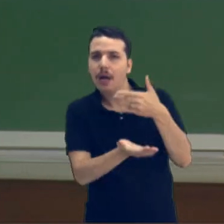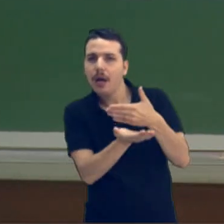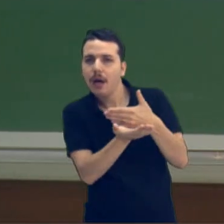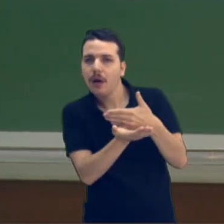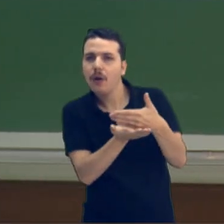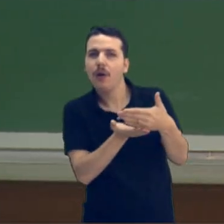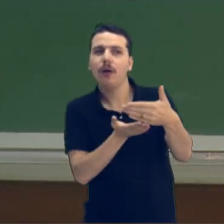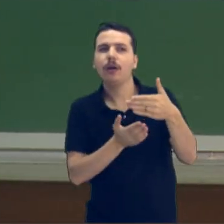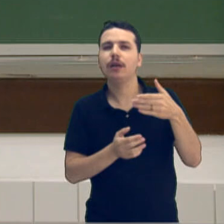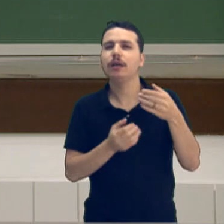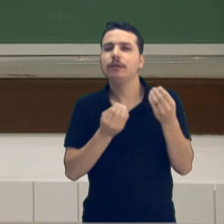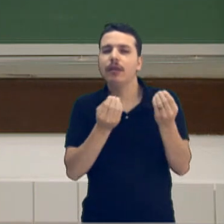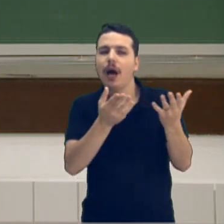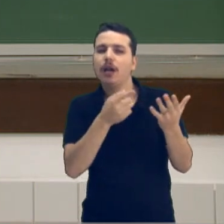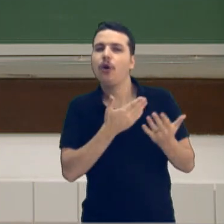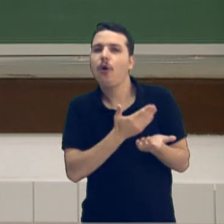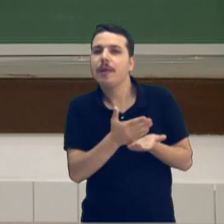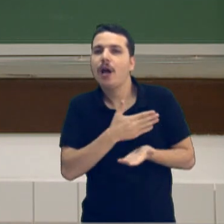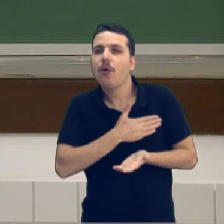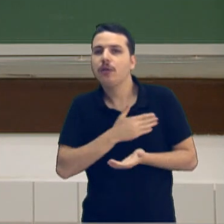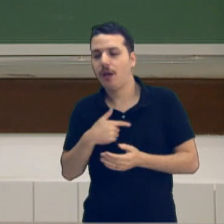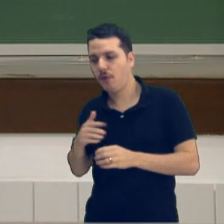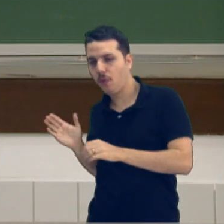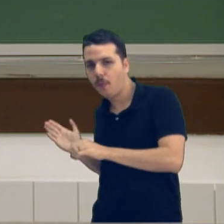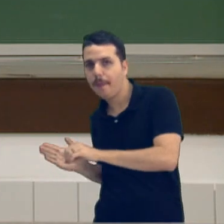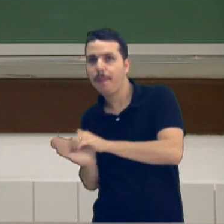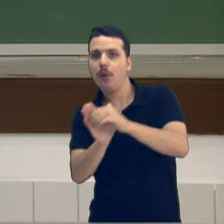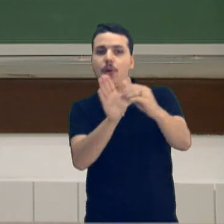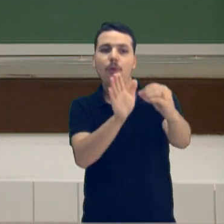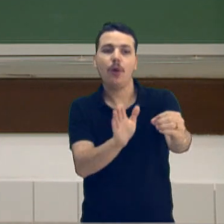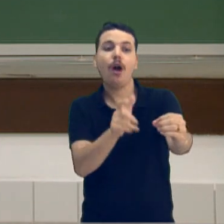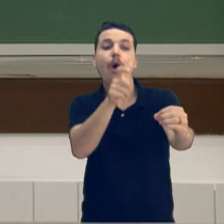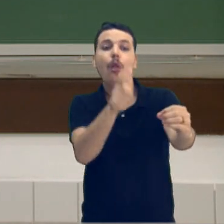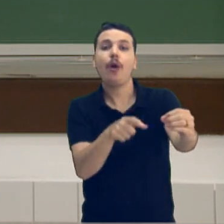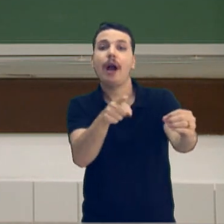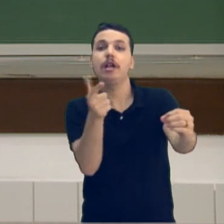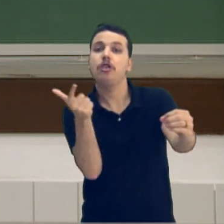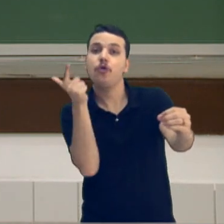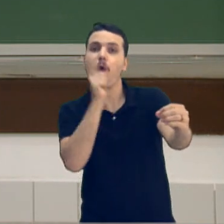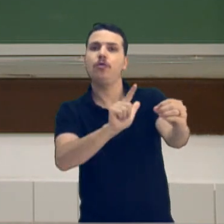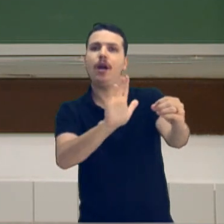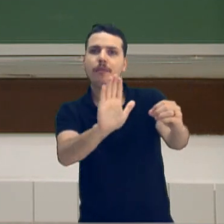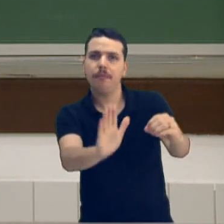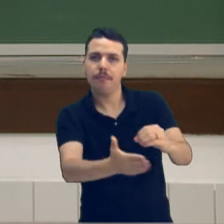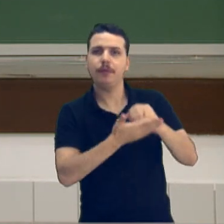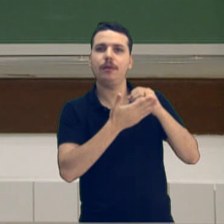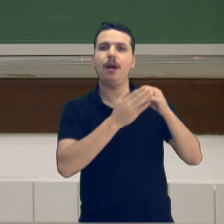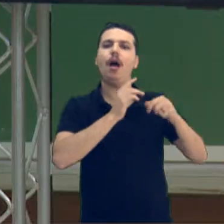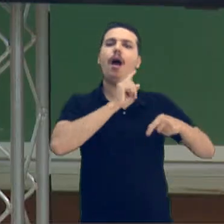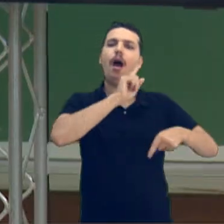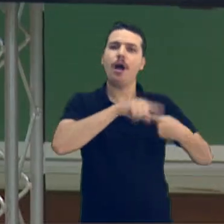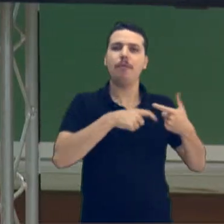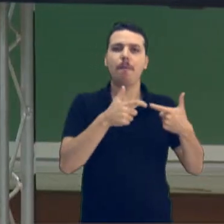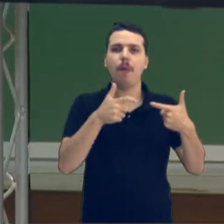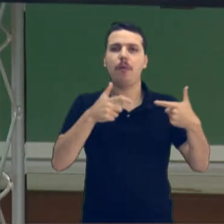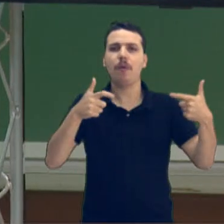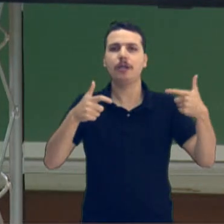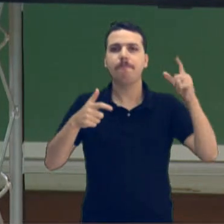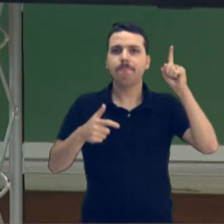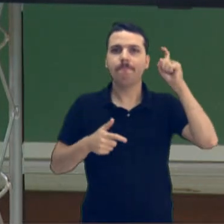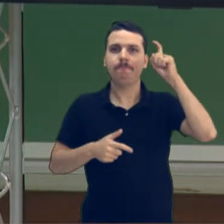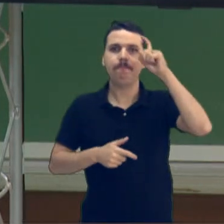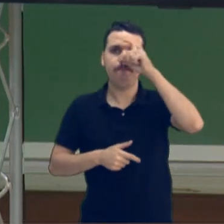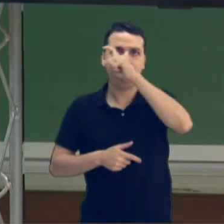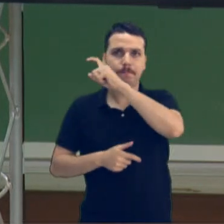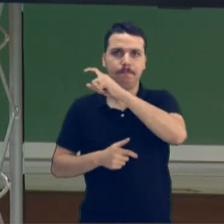deixa ele gostar do jogo, então facilita um pouco, tá? Para que ele receba. Aí depois vai sendo ampliado a